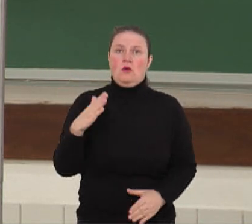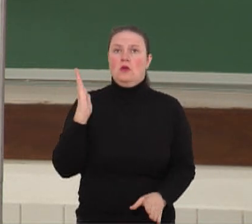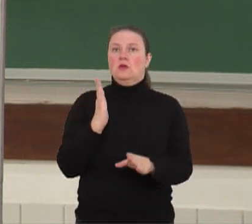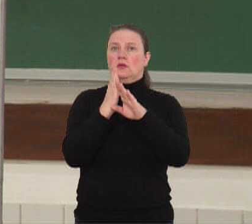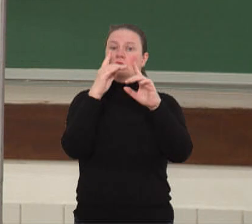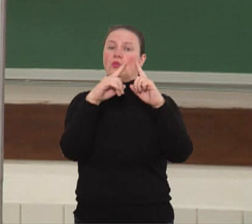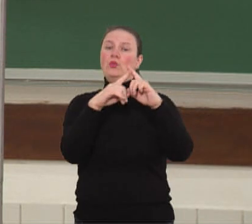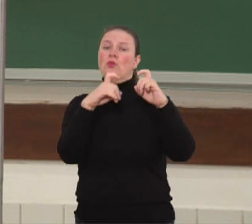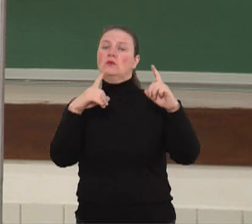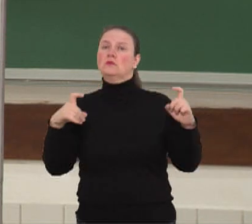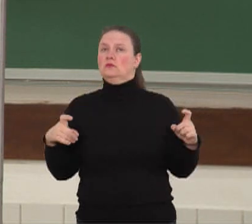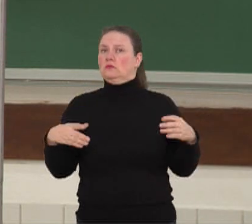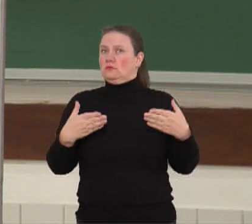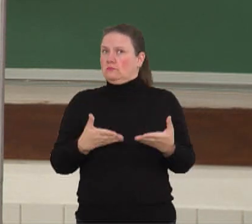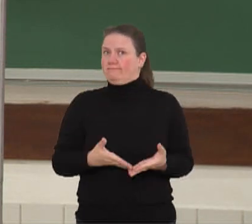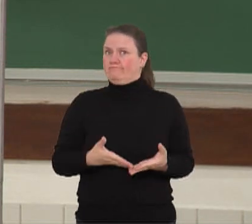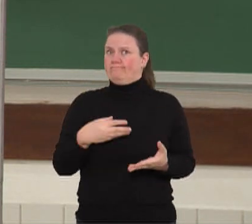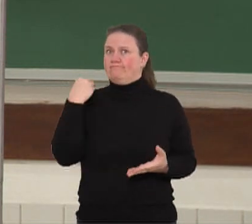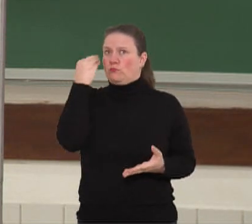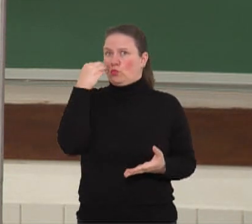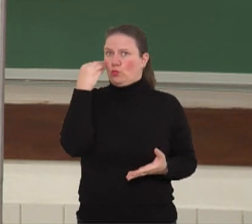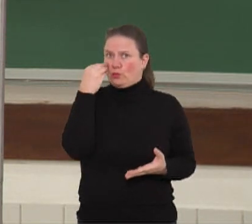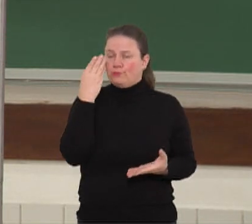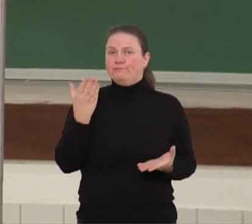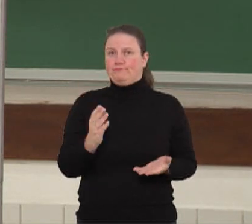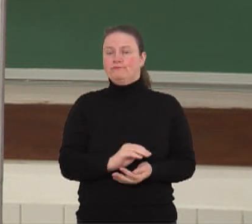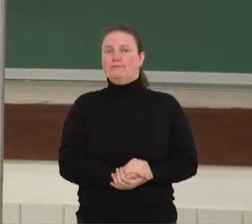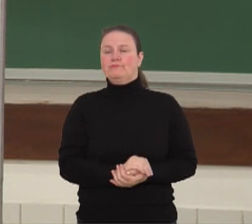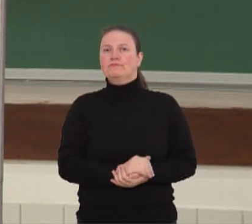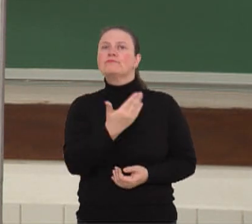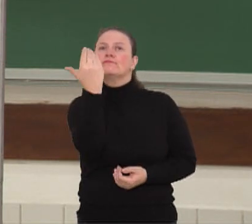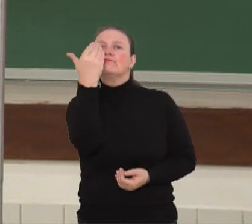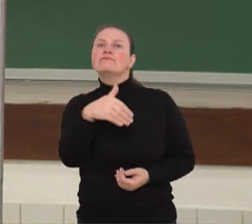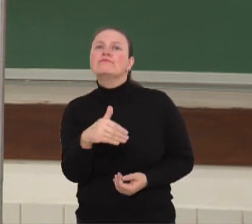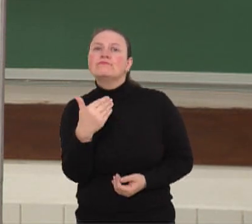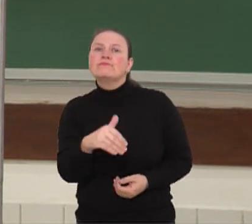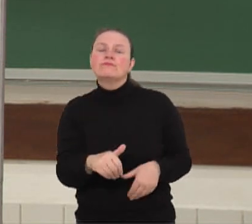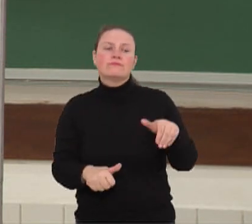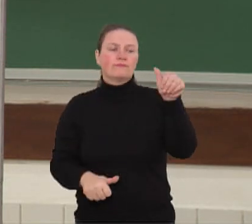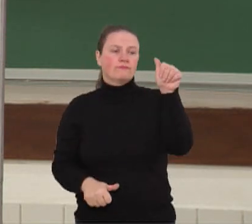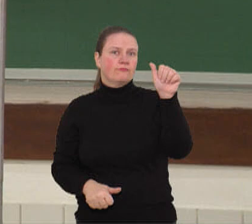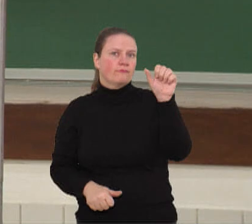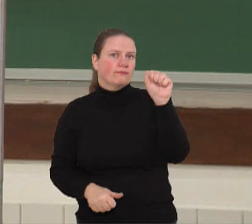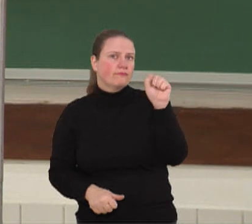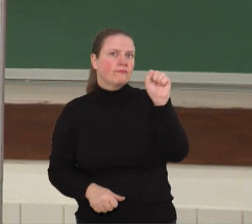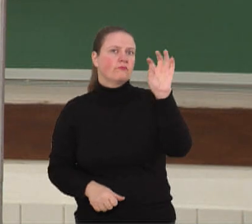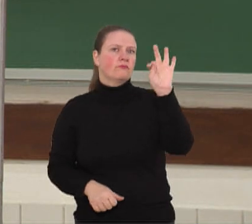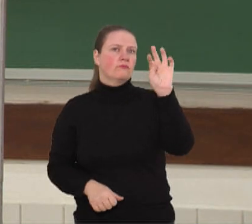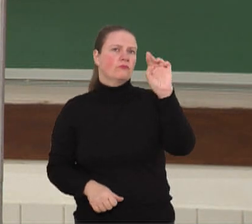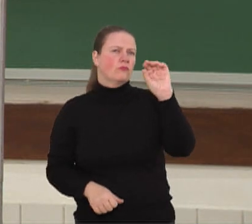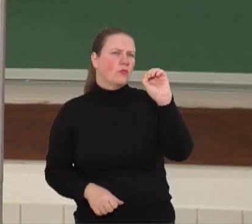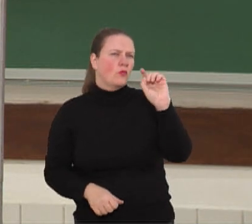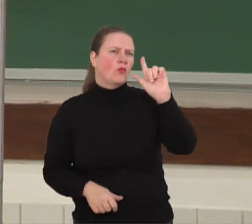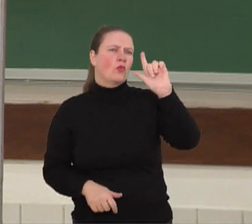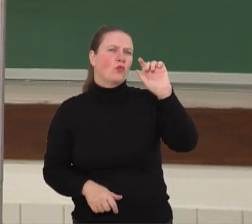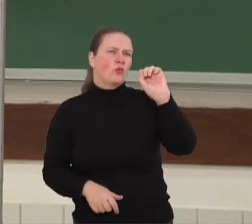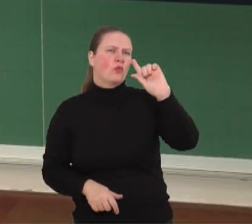científico que a gente tem. O nosso método científico prova a astrologia? Não. Prova